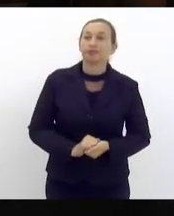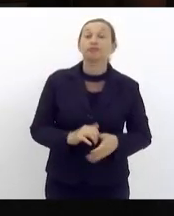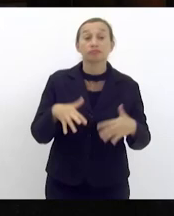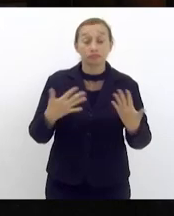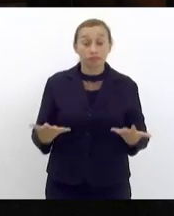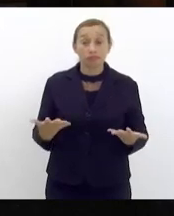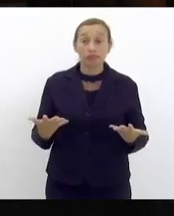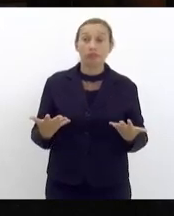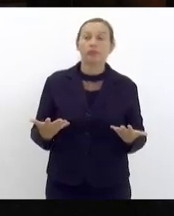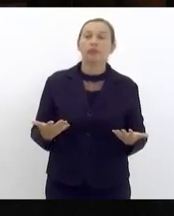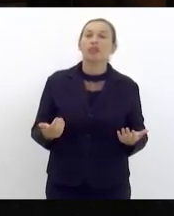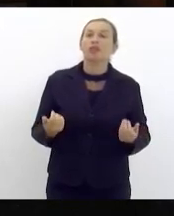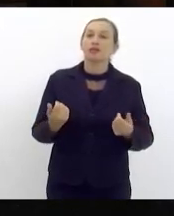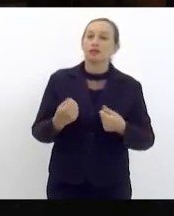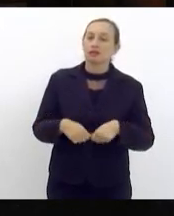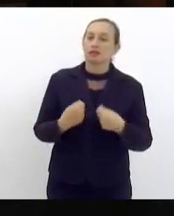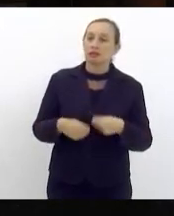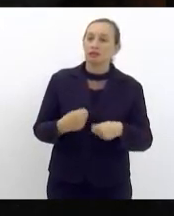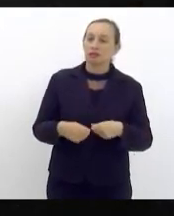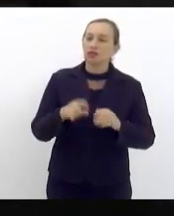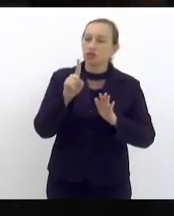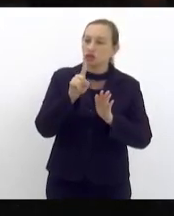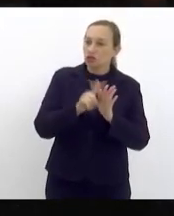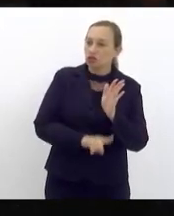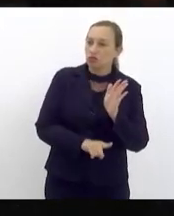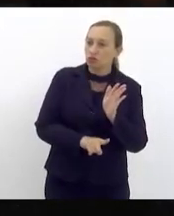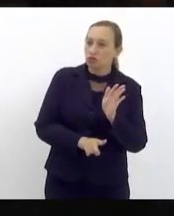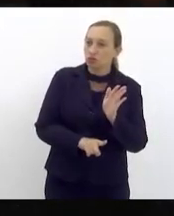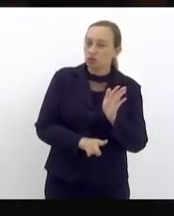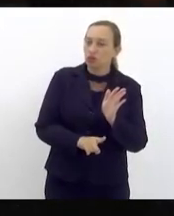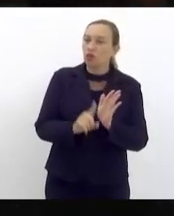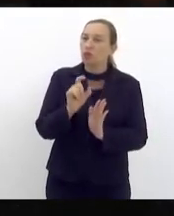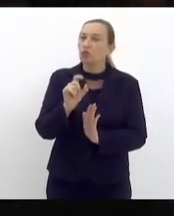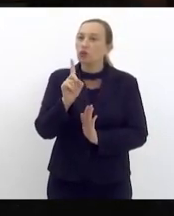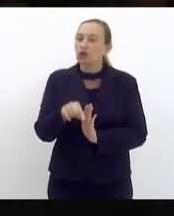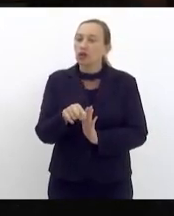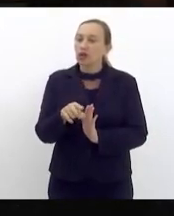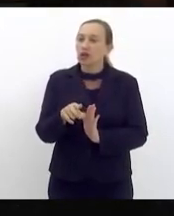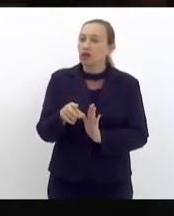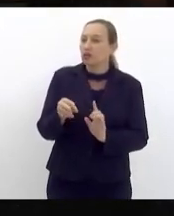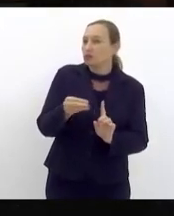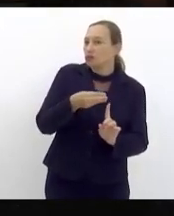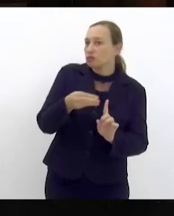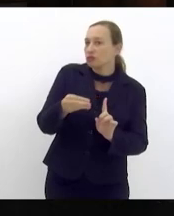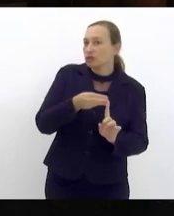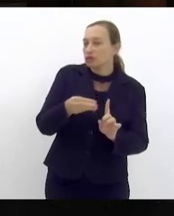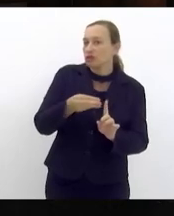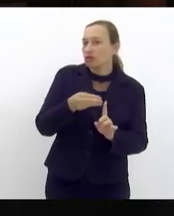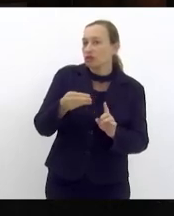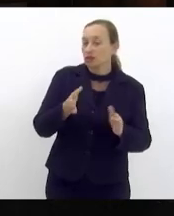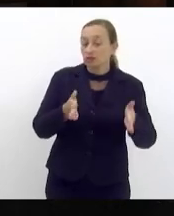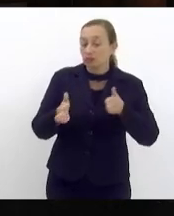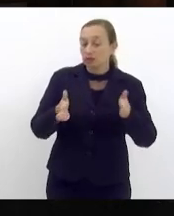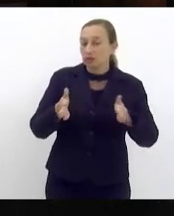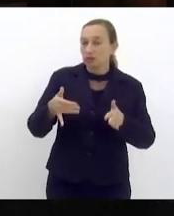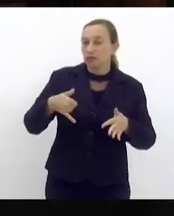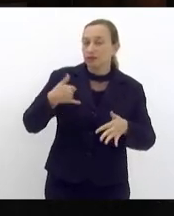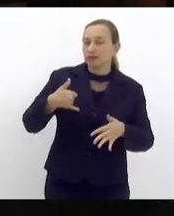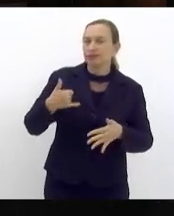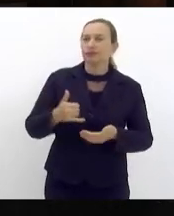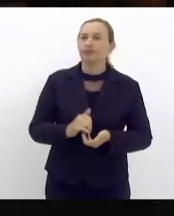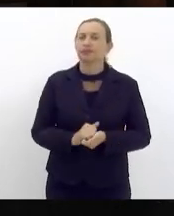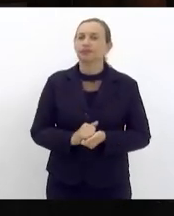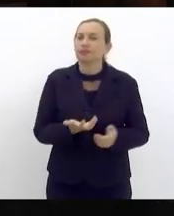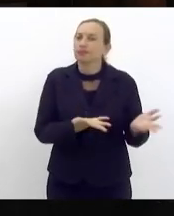é necessário que a gente diminua O que é uma vulnerabilidade dessa faixa etária a nossa